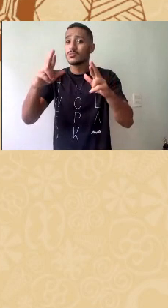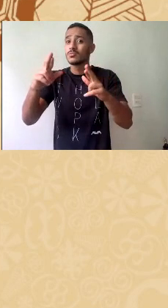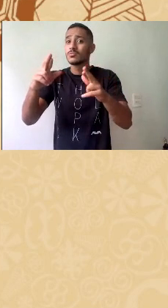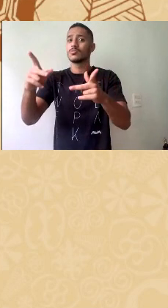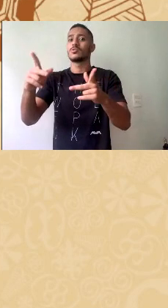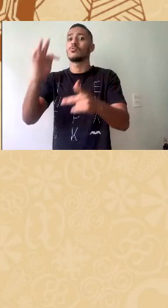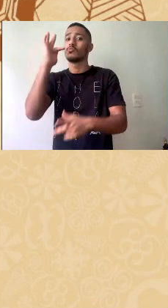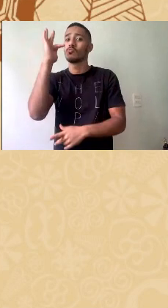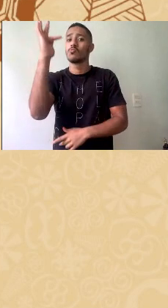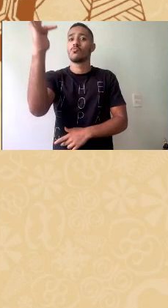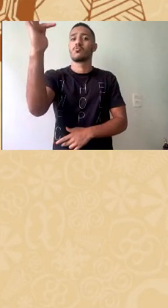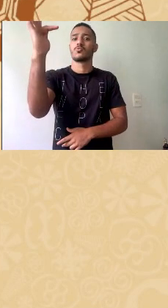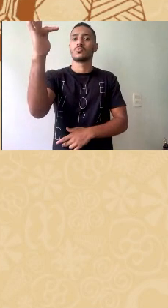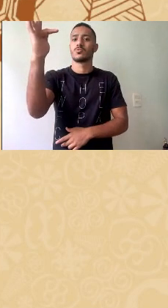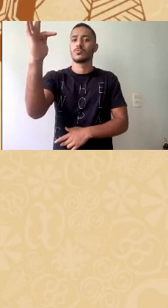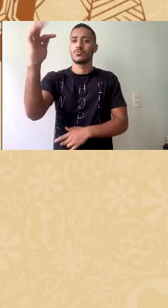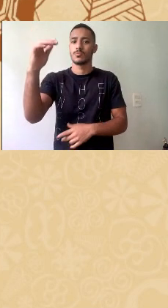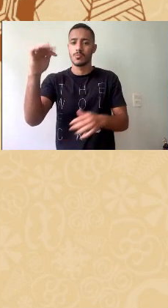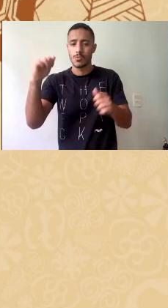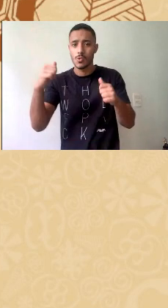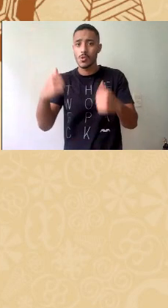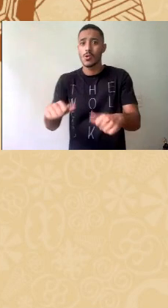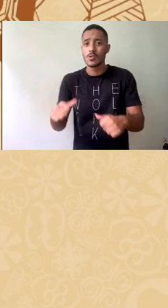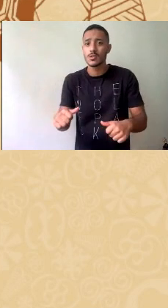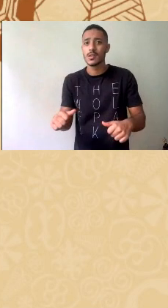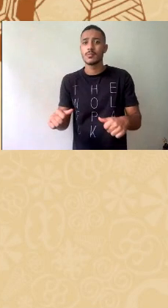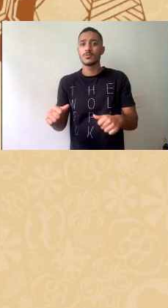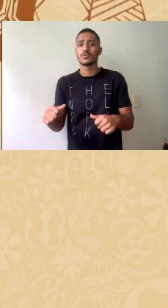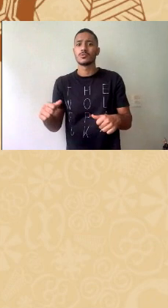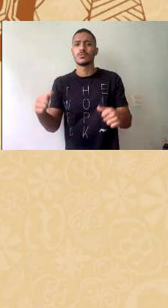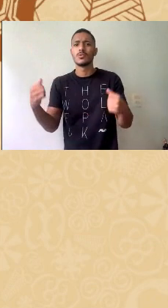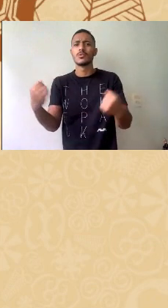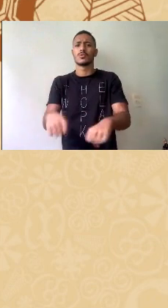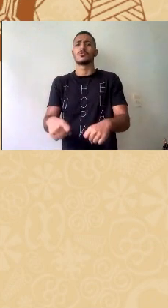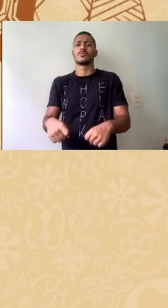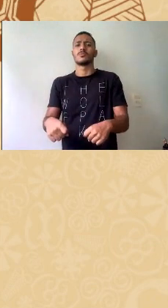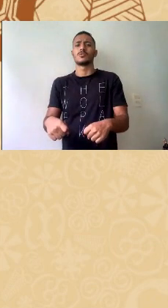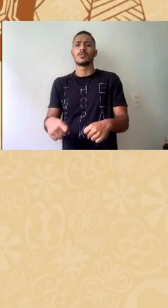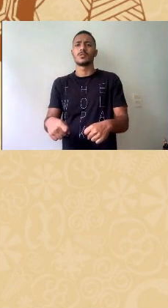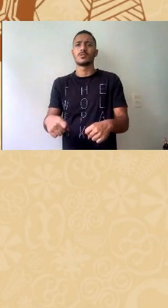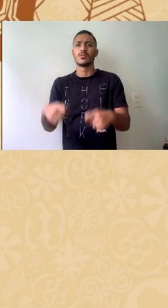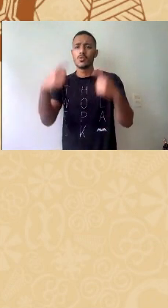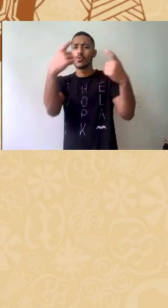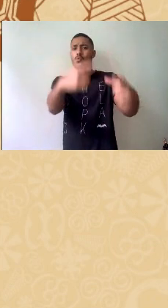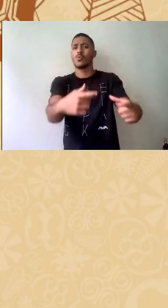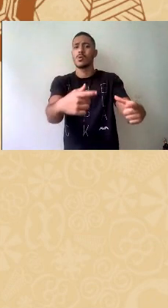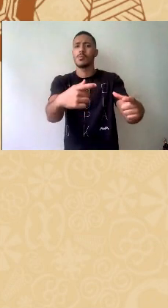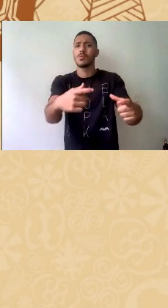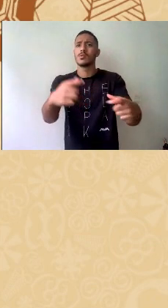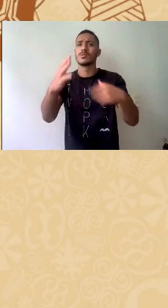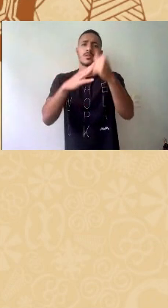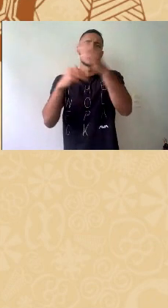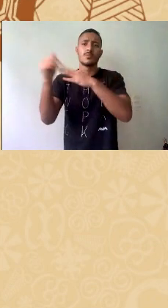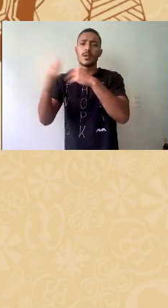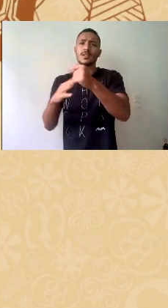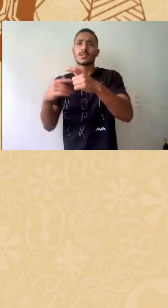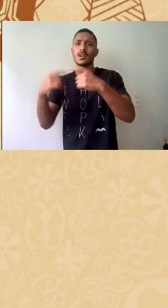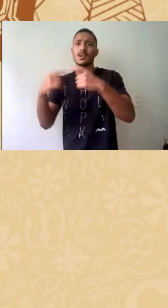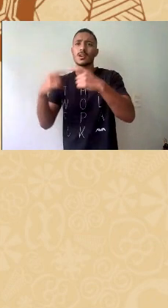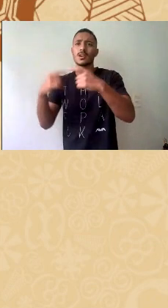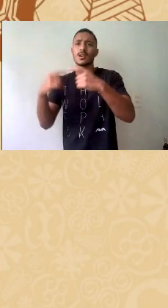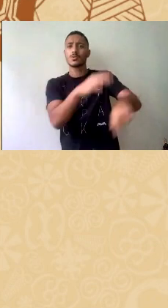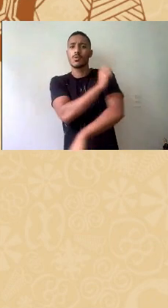Mas nós temos aí todas essas possibilidades de um campo de práticas antirracistas no